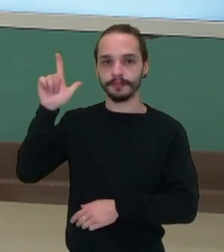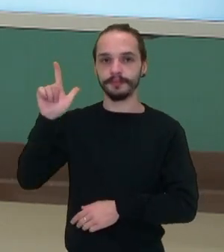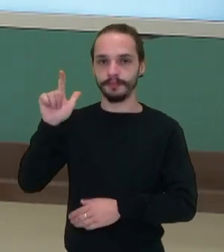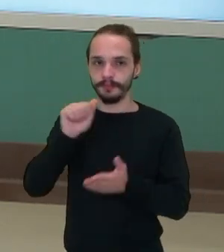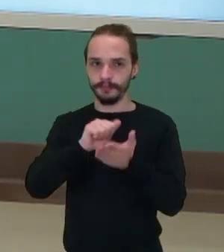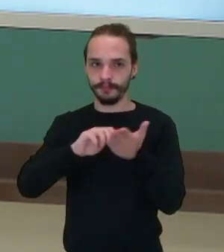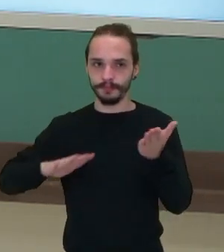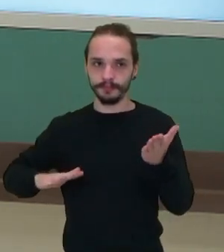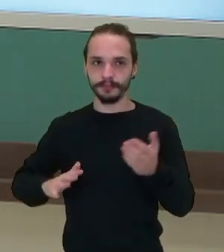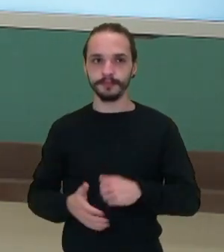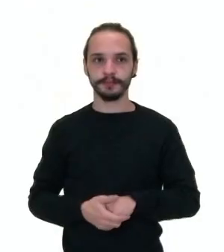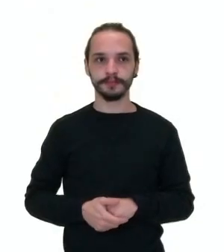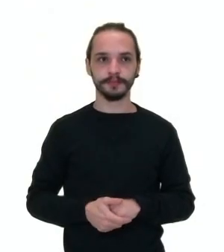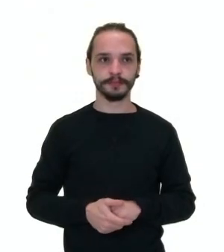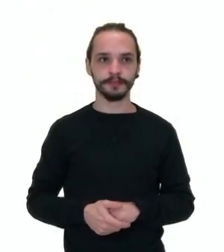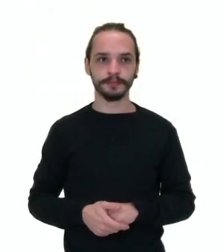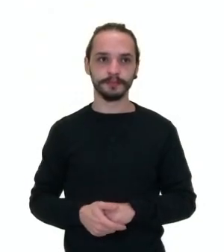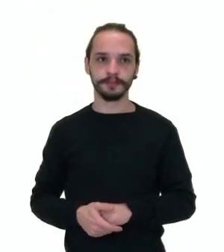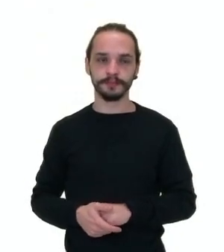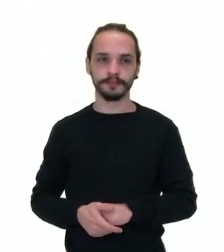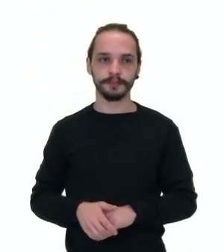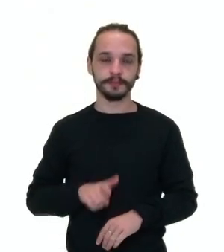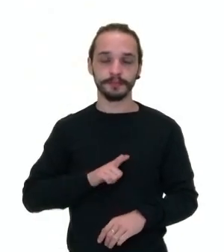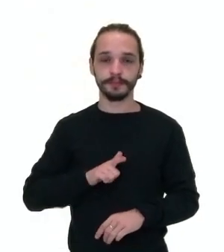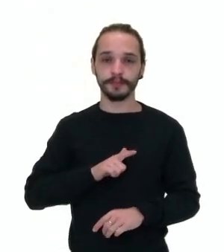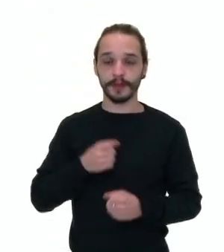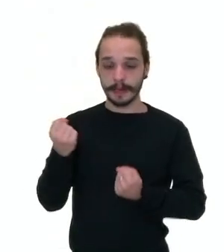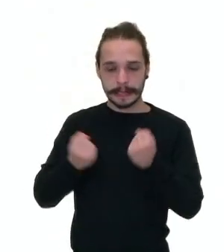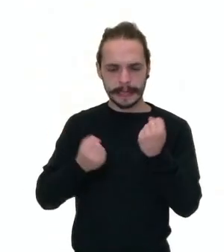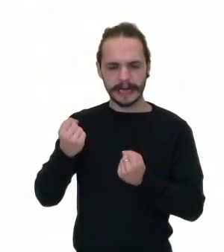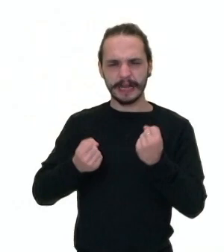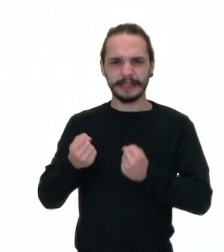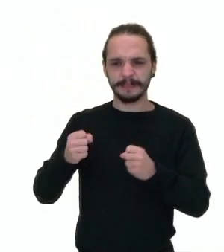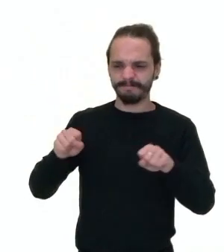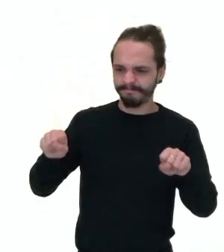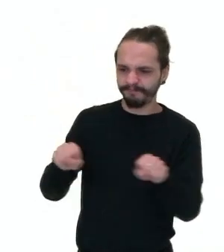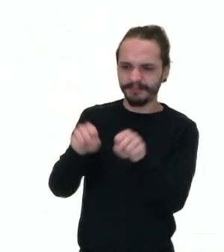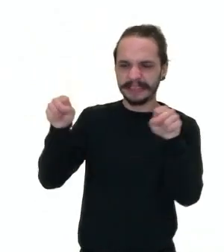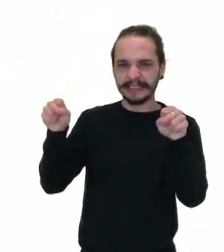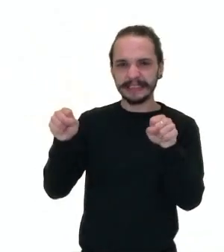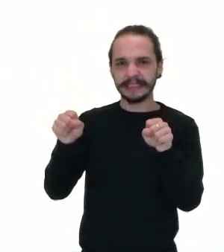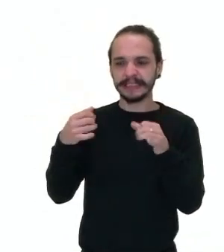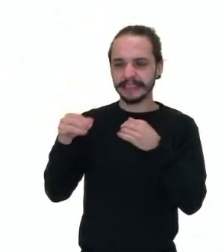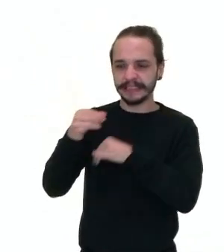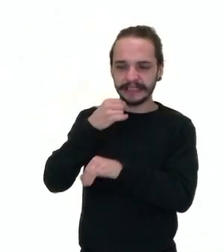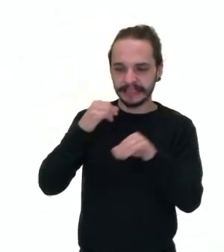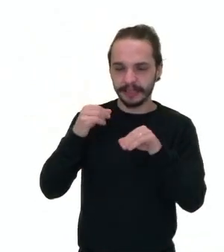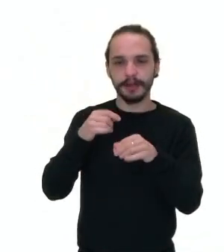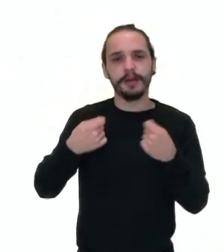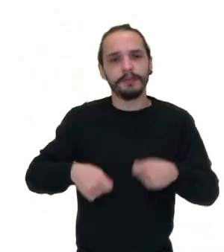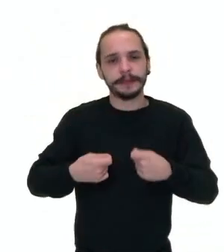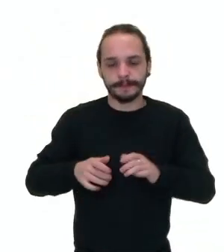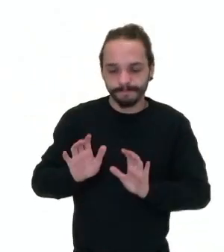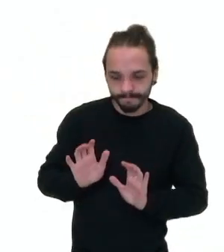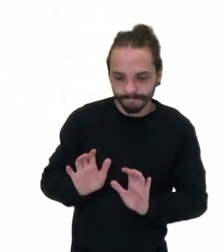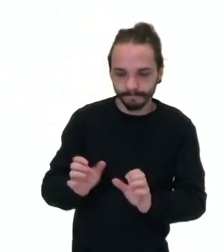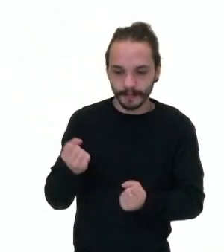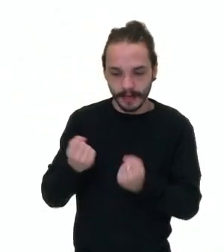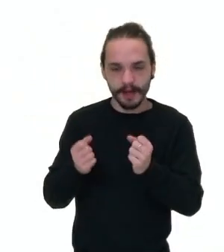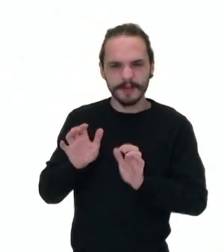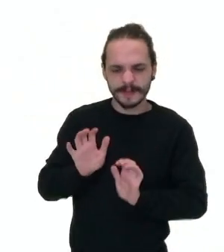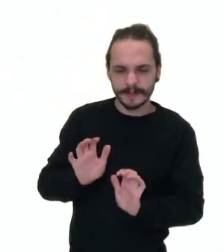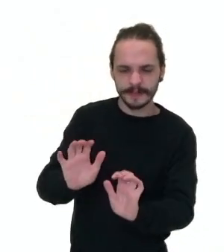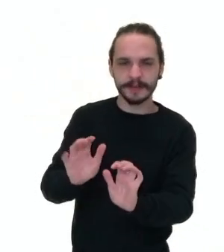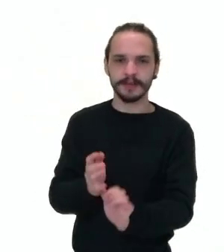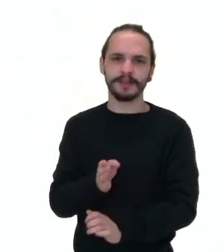atividade aqui. Devido a uma pane elétrica, um automóvel necessitou ser empurrado, conforme mostra a figura. Eu conheço muito